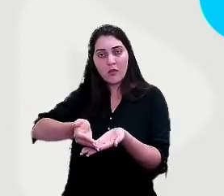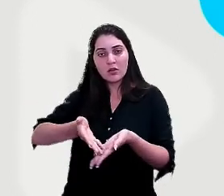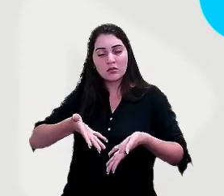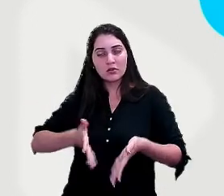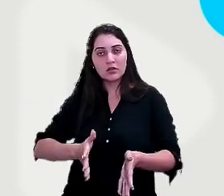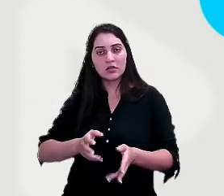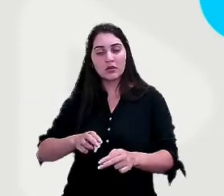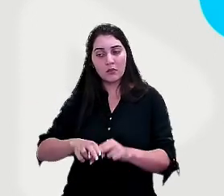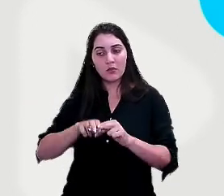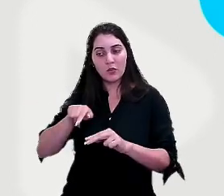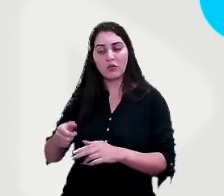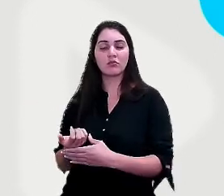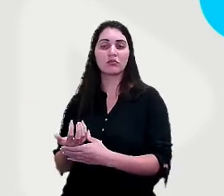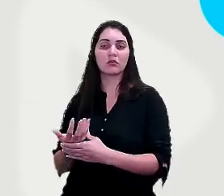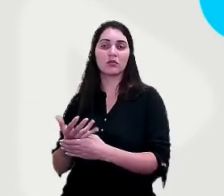também.